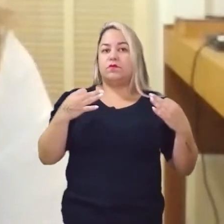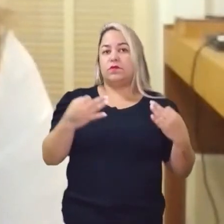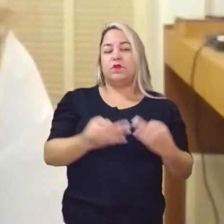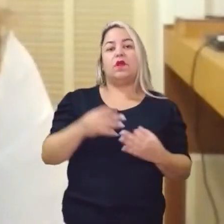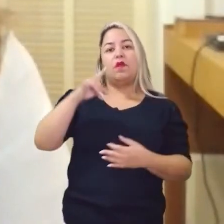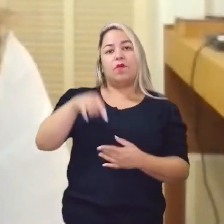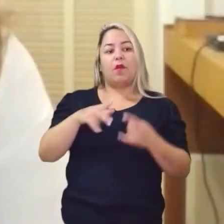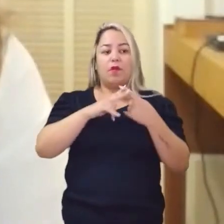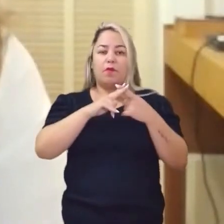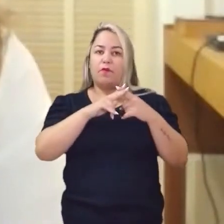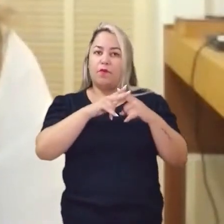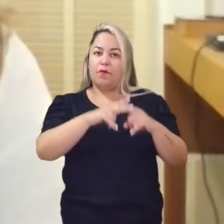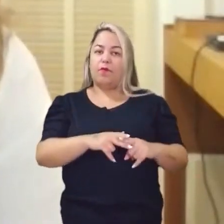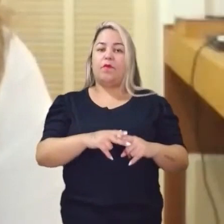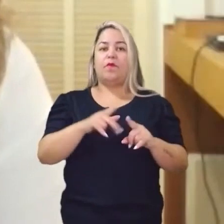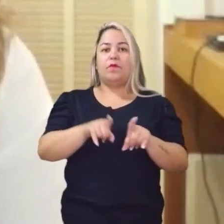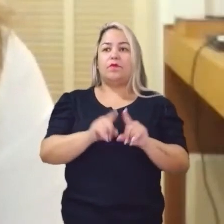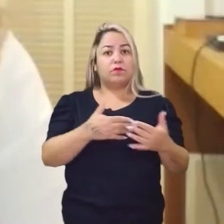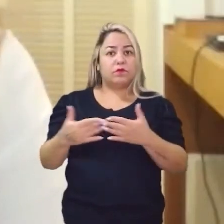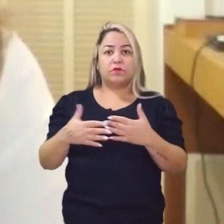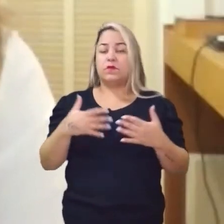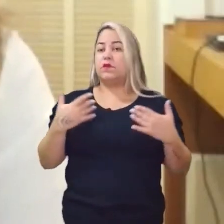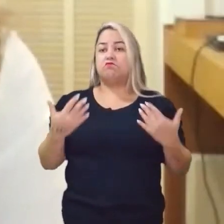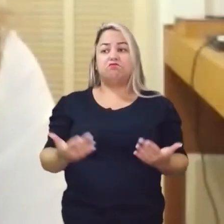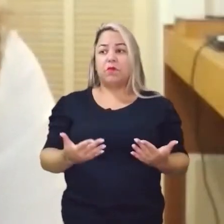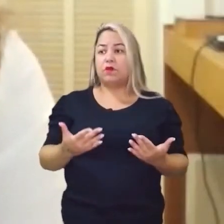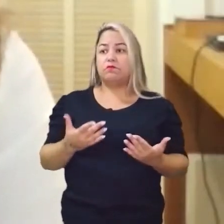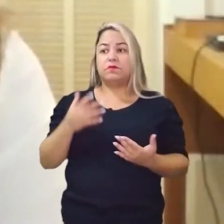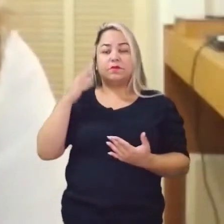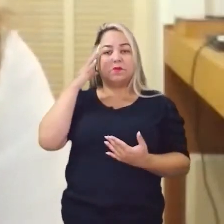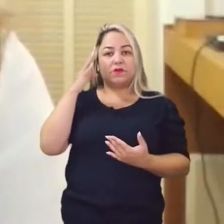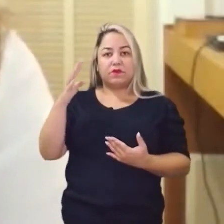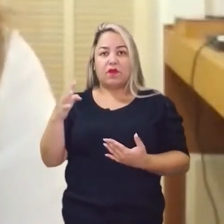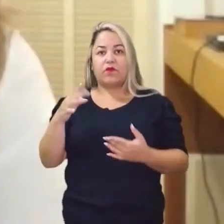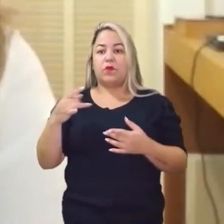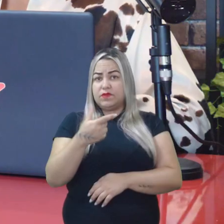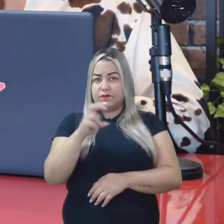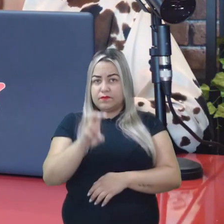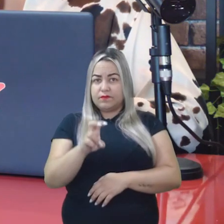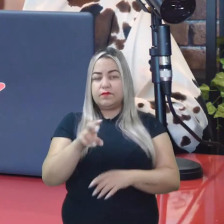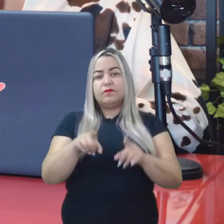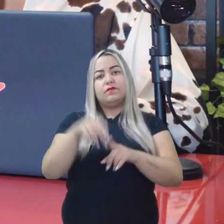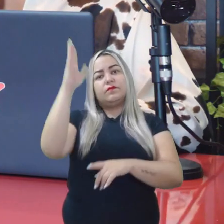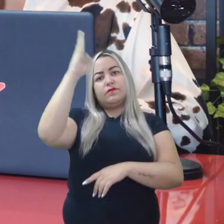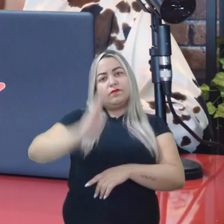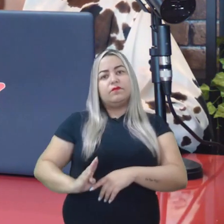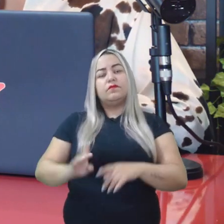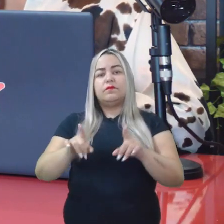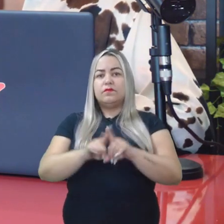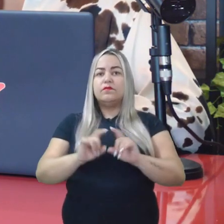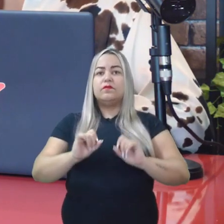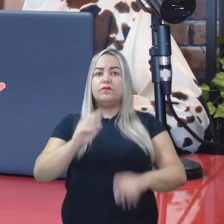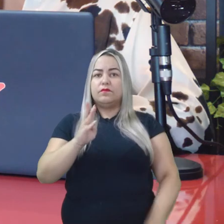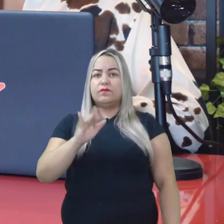famílias é uma forma de reparação imaterial, assim, que eu nem sequer imaginava a importância. Em 2025, o